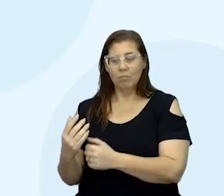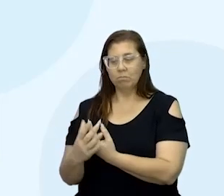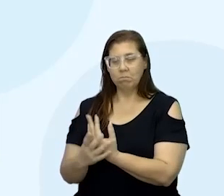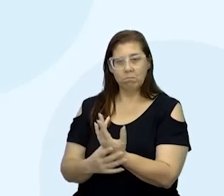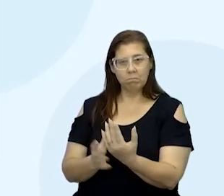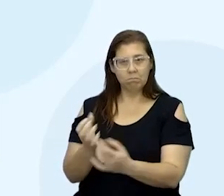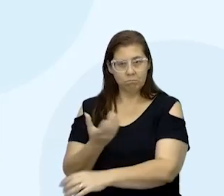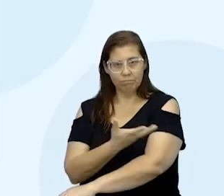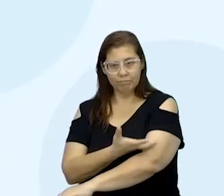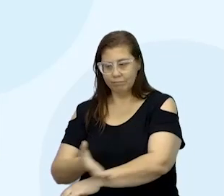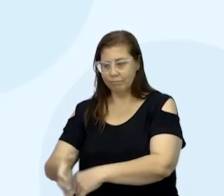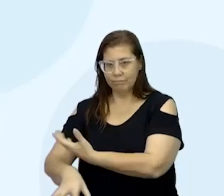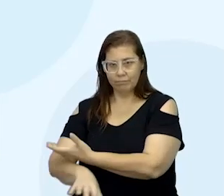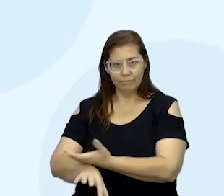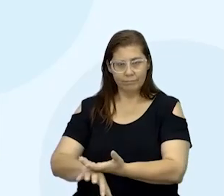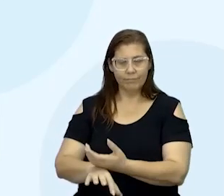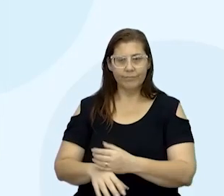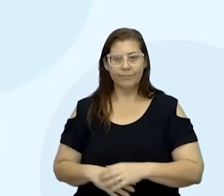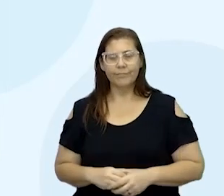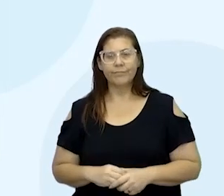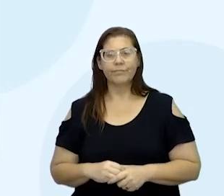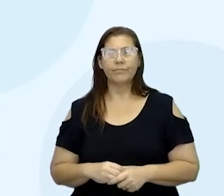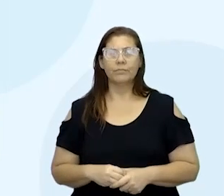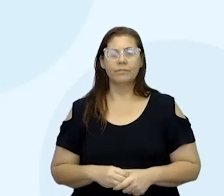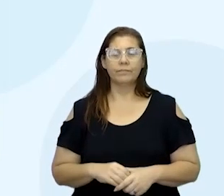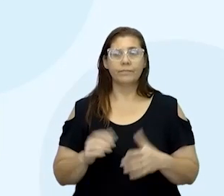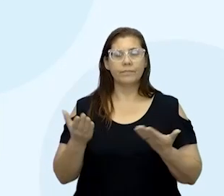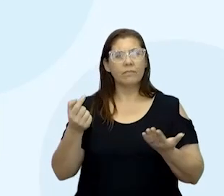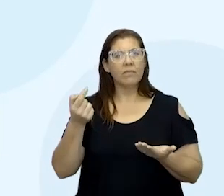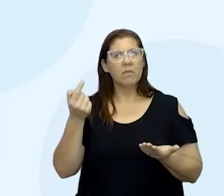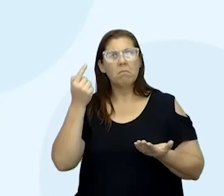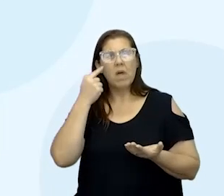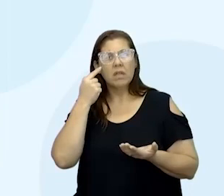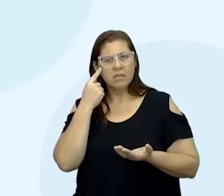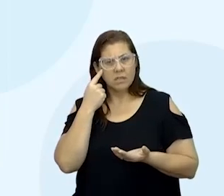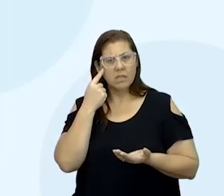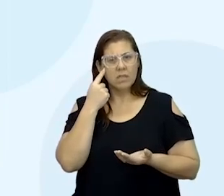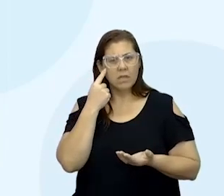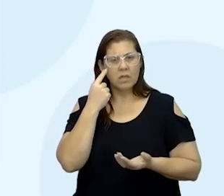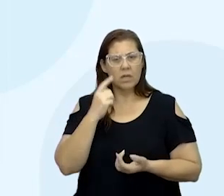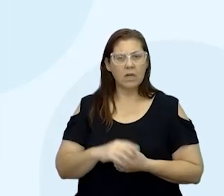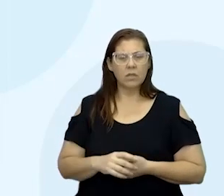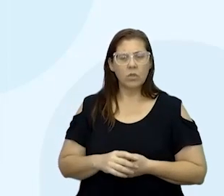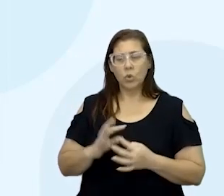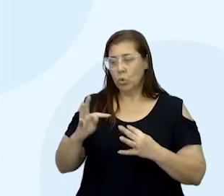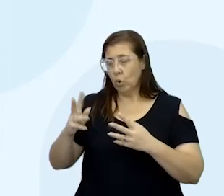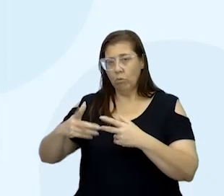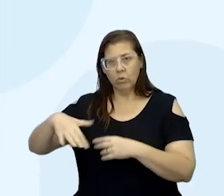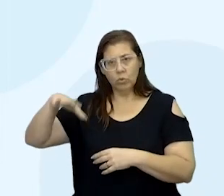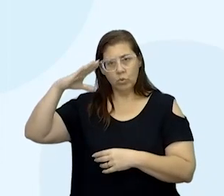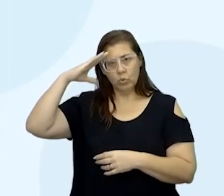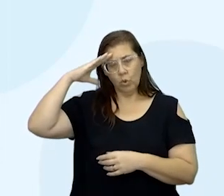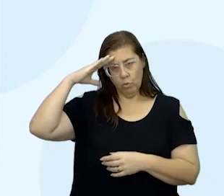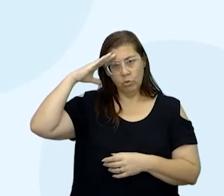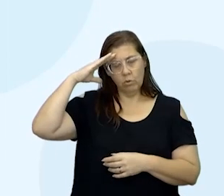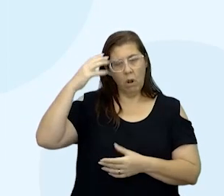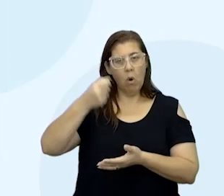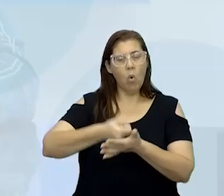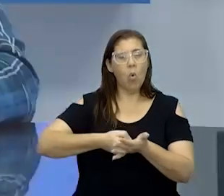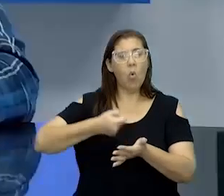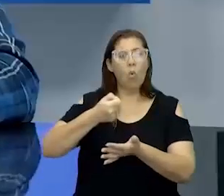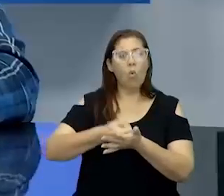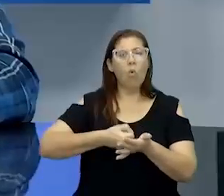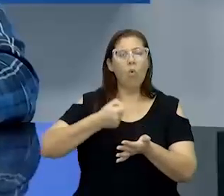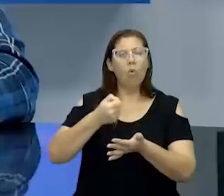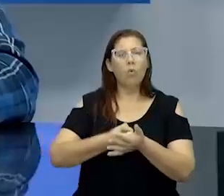chamada aí de favela. Beleza? Então agora imaginem só, esses soldados, eles lutam, olha